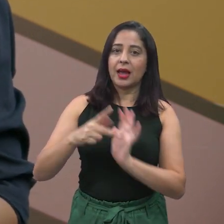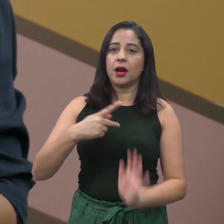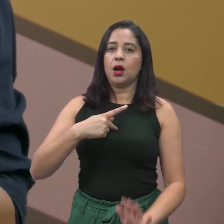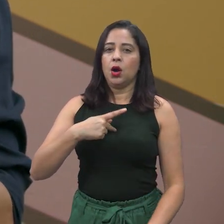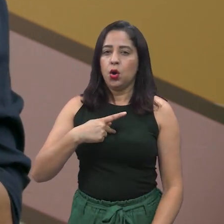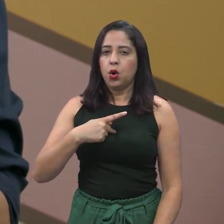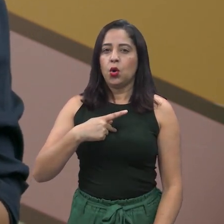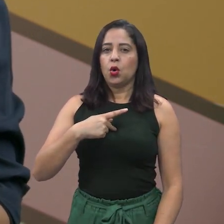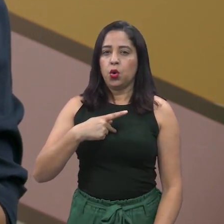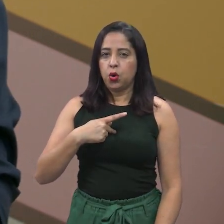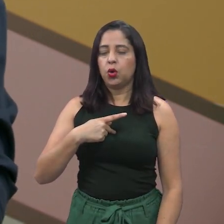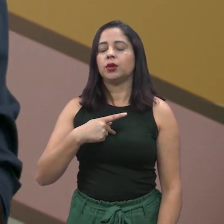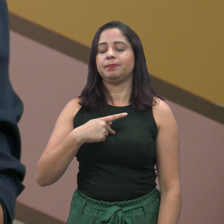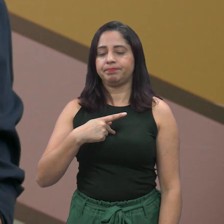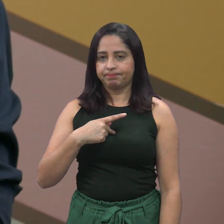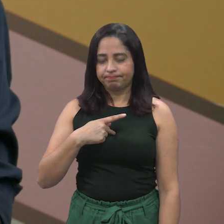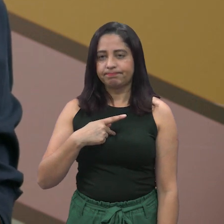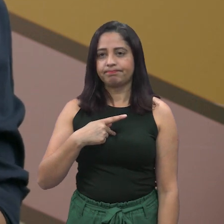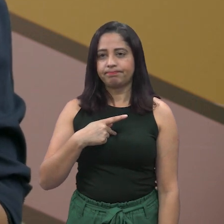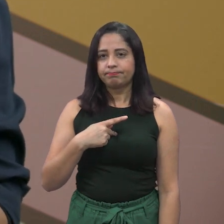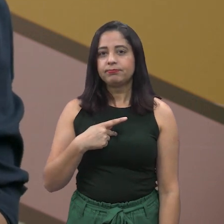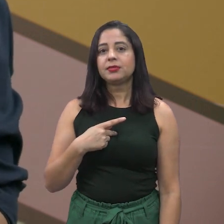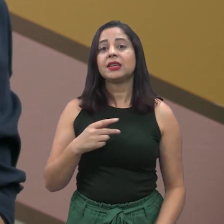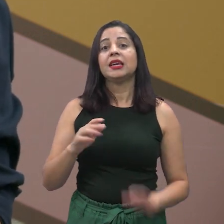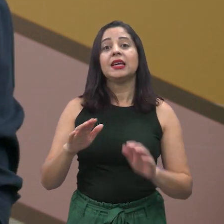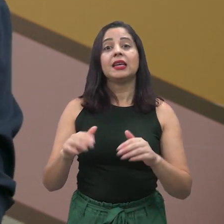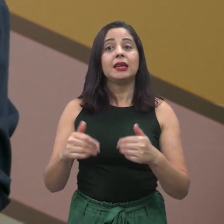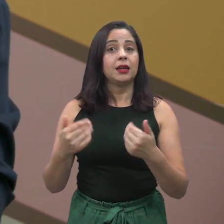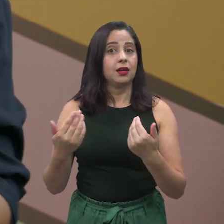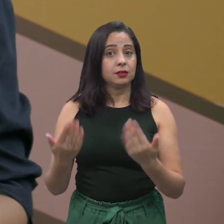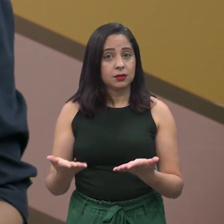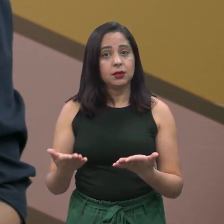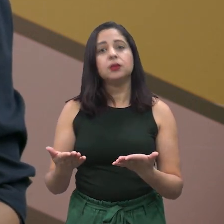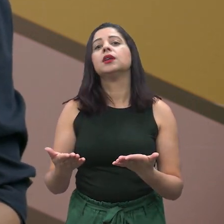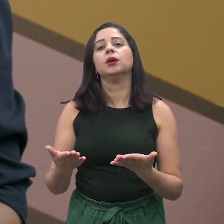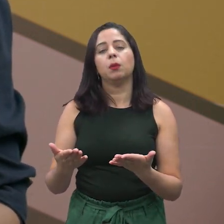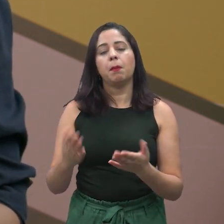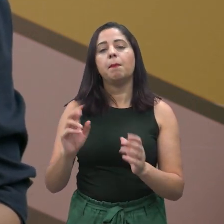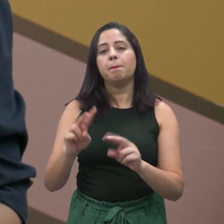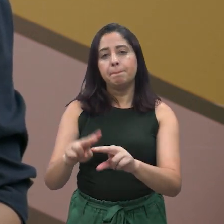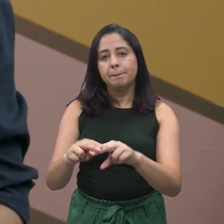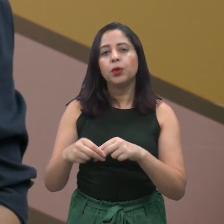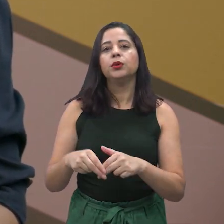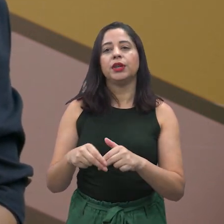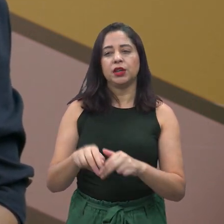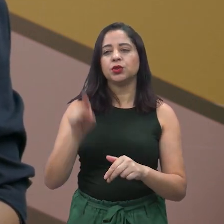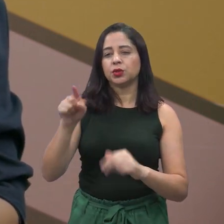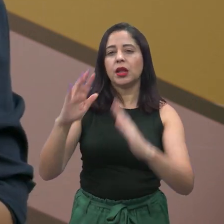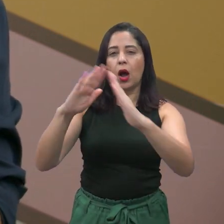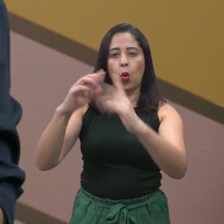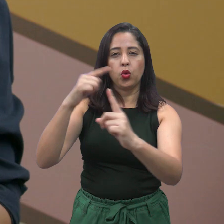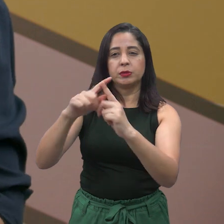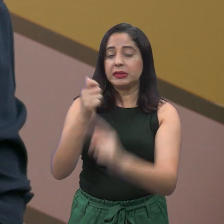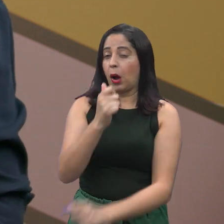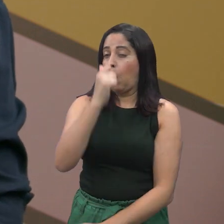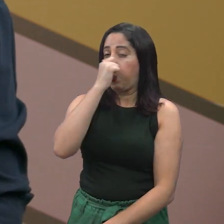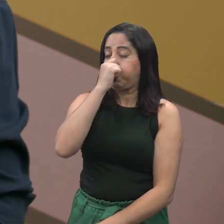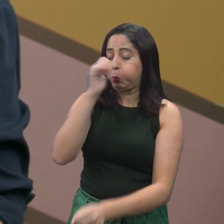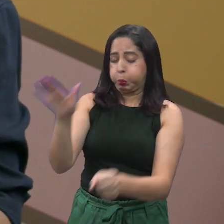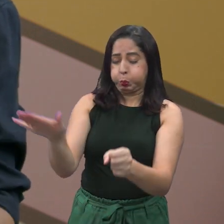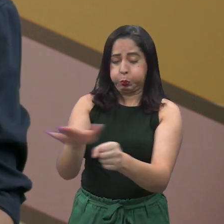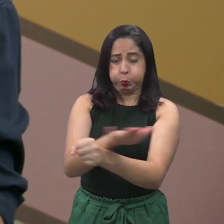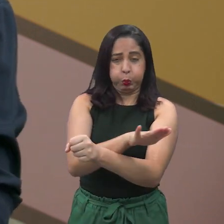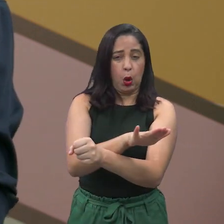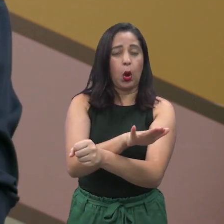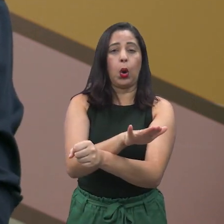de catarro, de febrão, que é a pneumonia clássica do pneumococo. E aí isso realmente acabou sobrecarregando os serviços de saúde, seja público ou particular. O